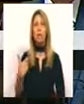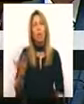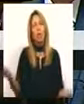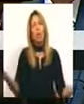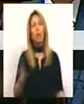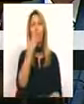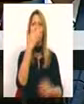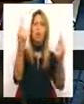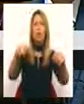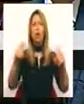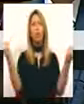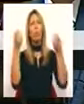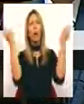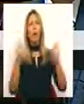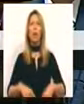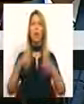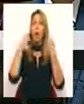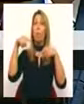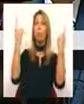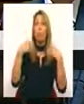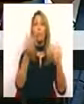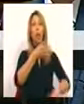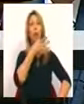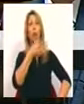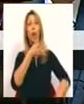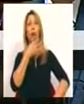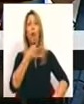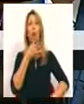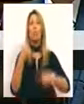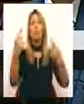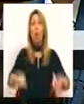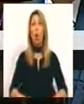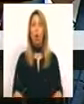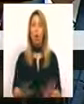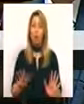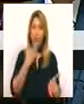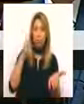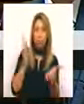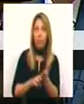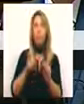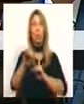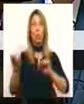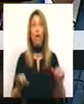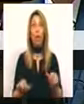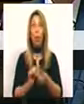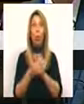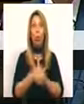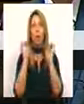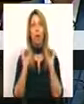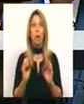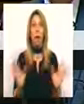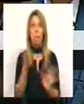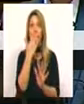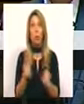de propaganda, de anúncios e de muita retórica. Porque, na verdade, no terreno, nada está a mudar e parece que está